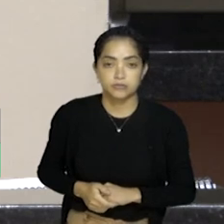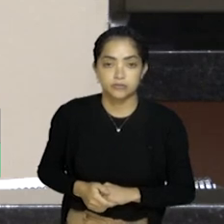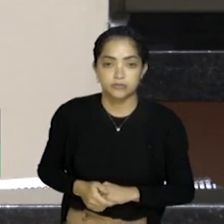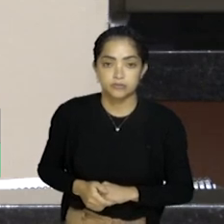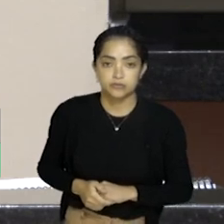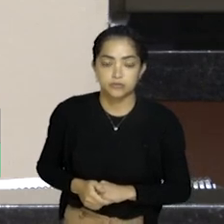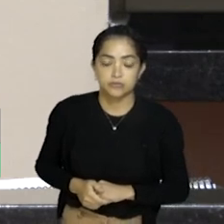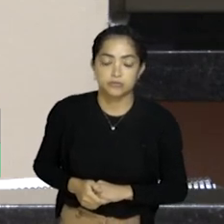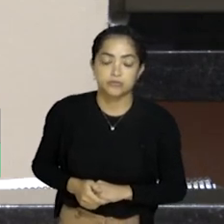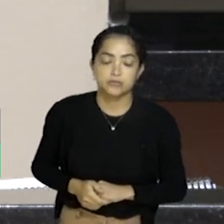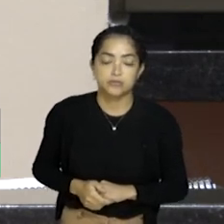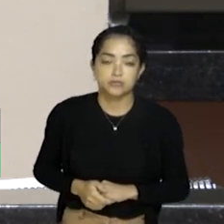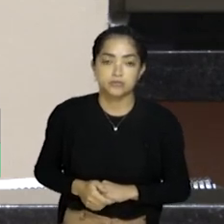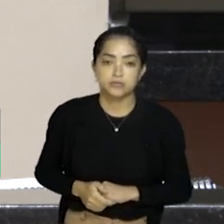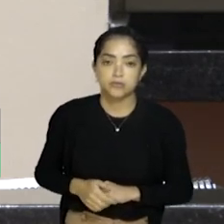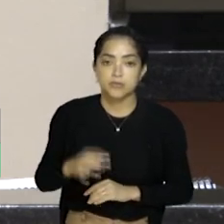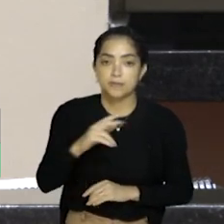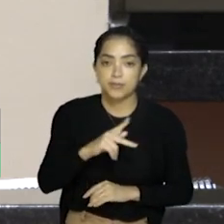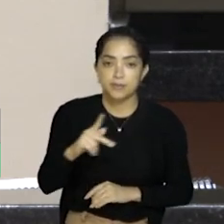também não PP